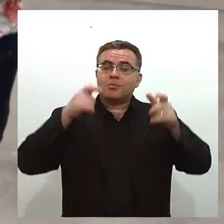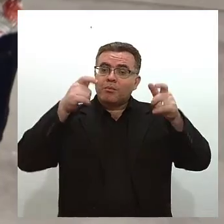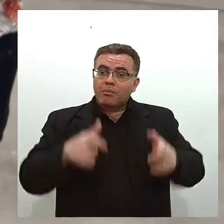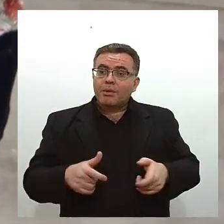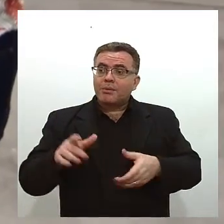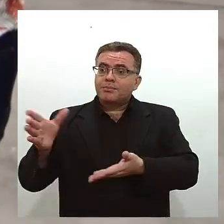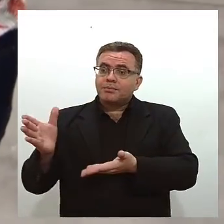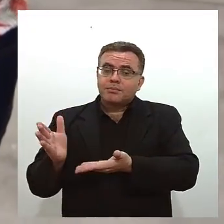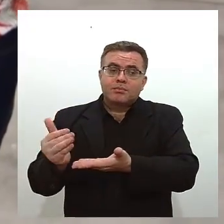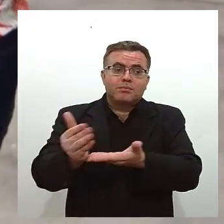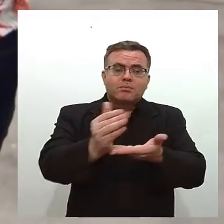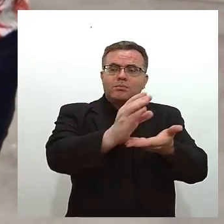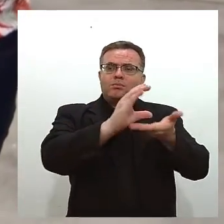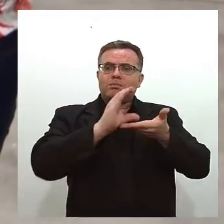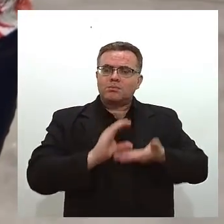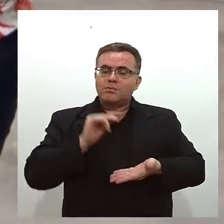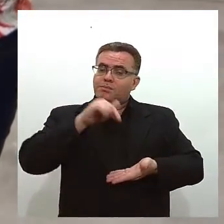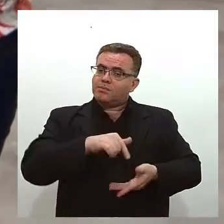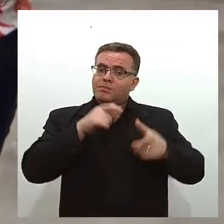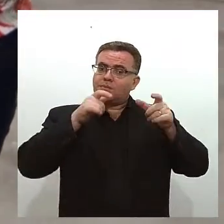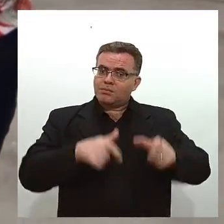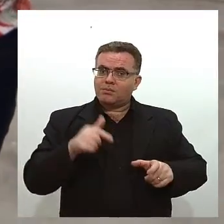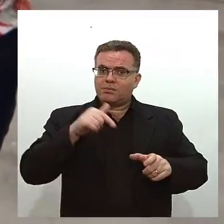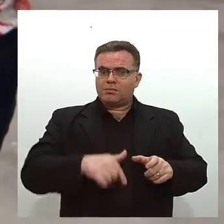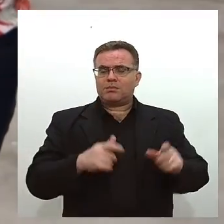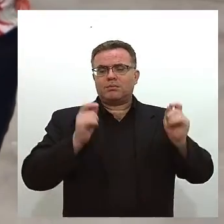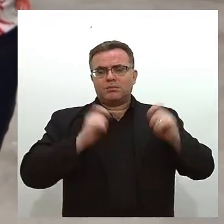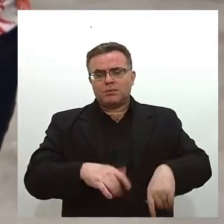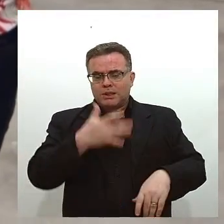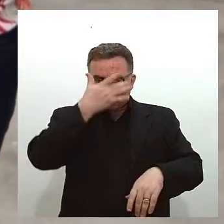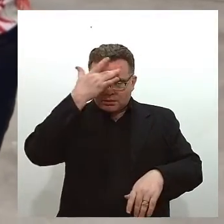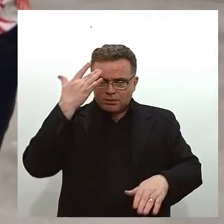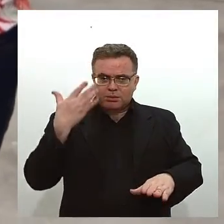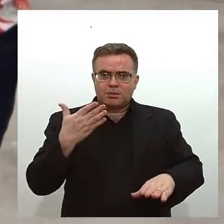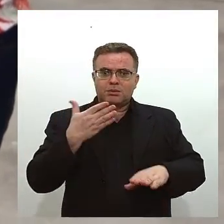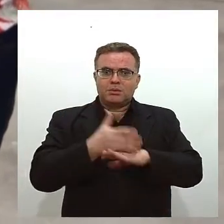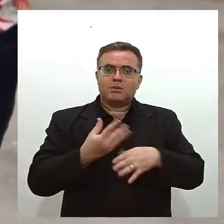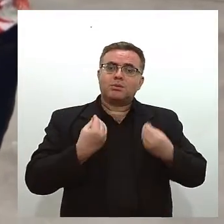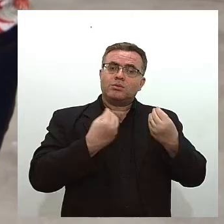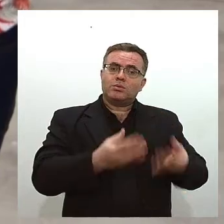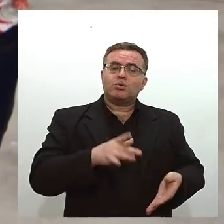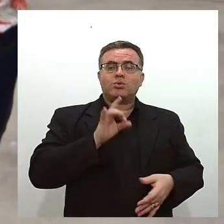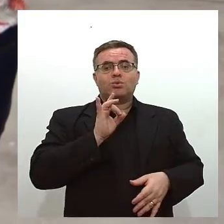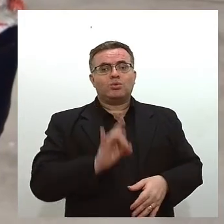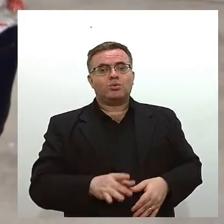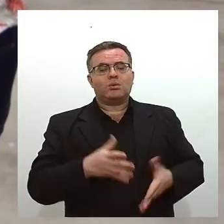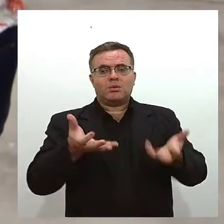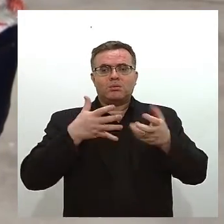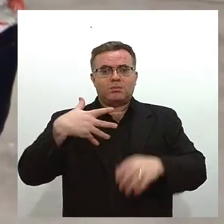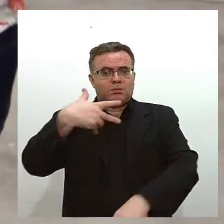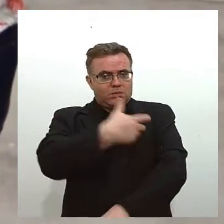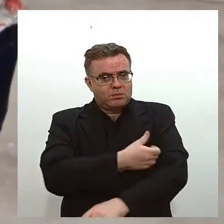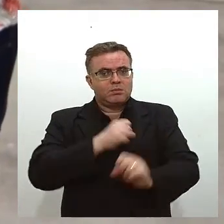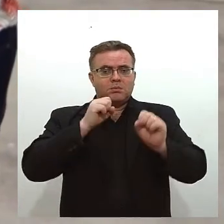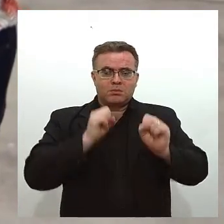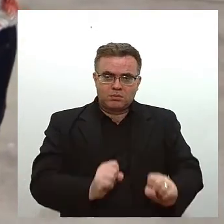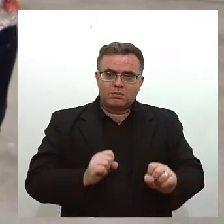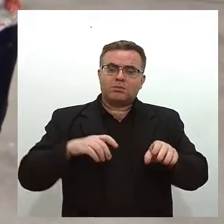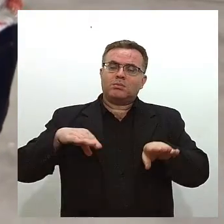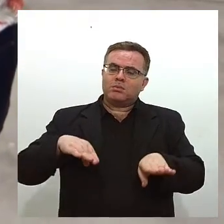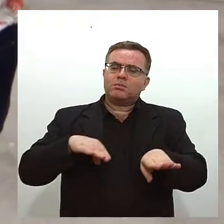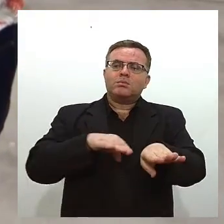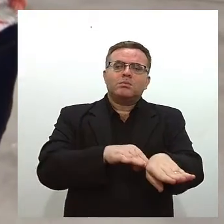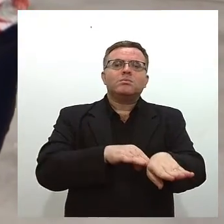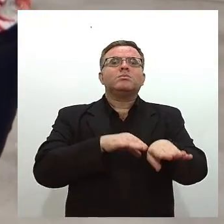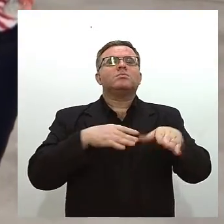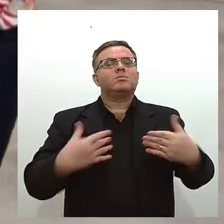Parque da Sementeira, logo perto da entrada. As pessoas podem vir só doar, quem vacina pode vir doar também. E qual